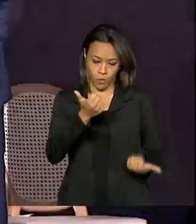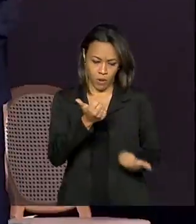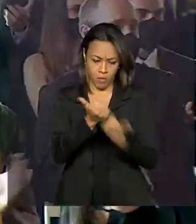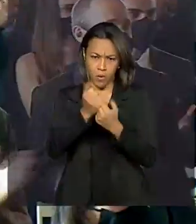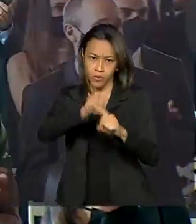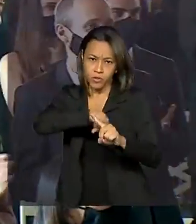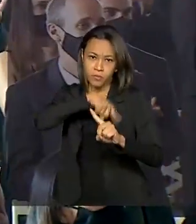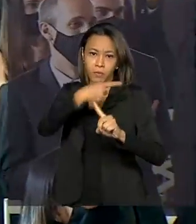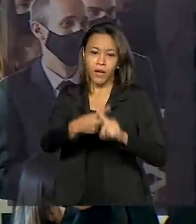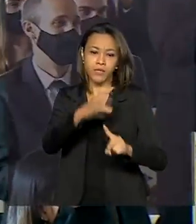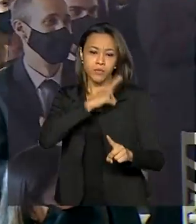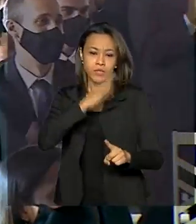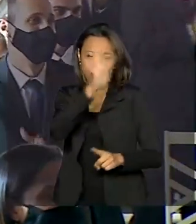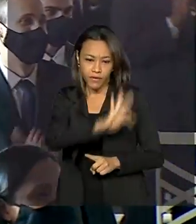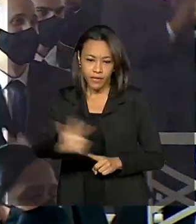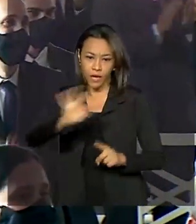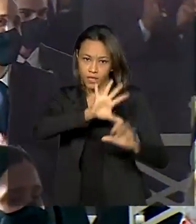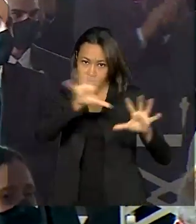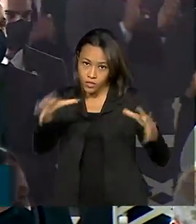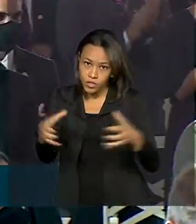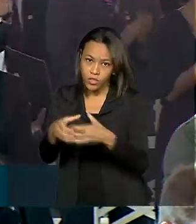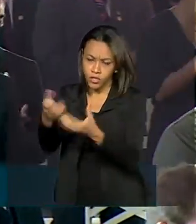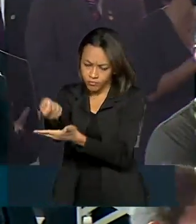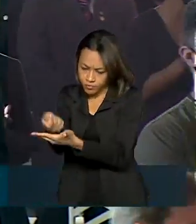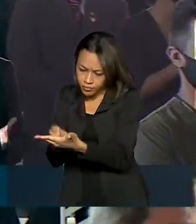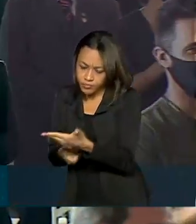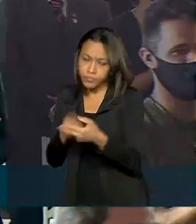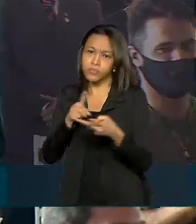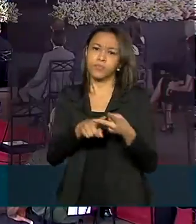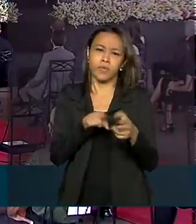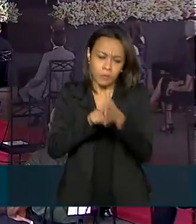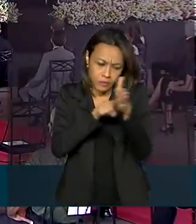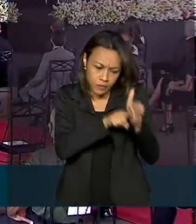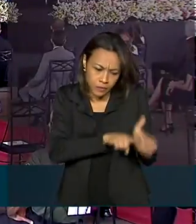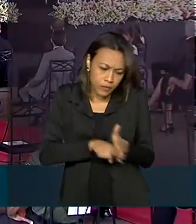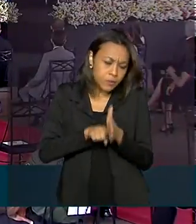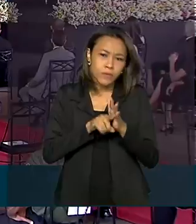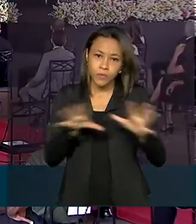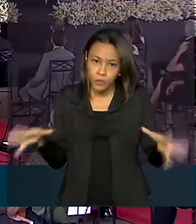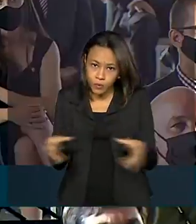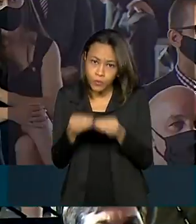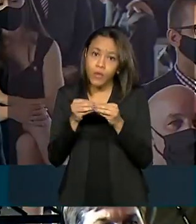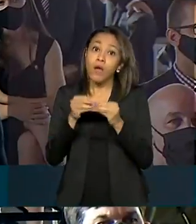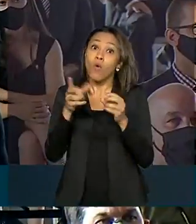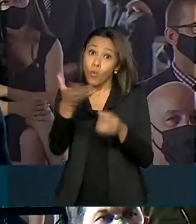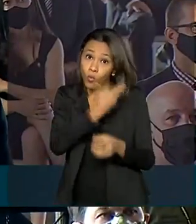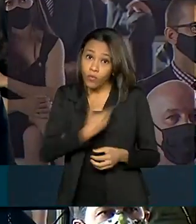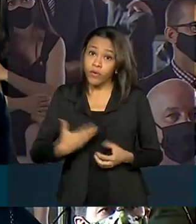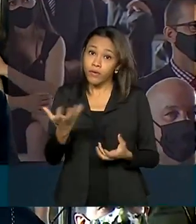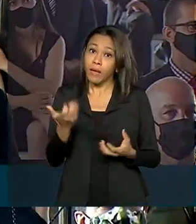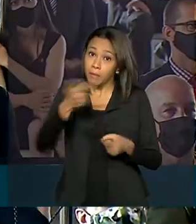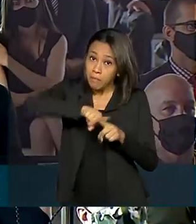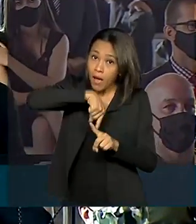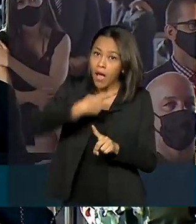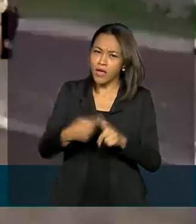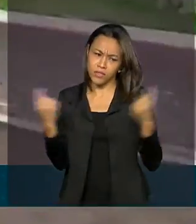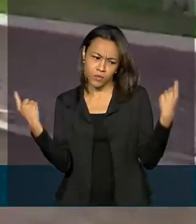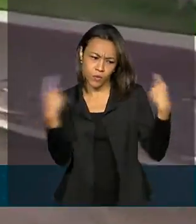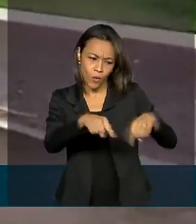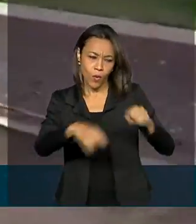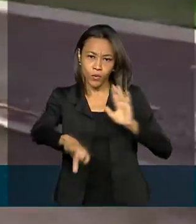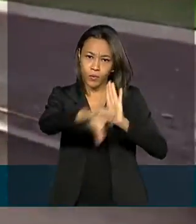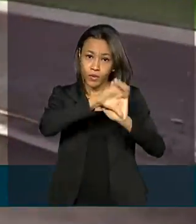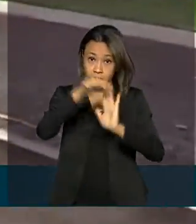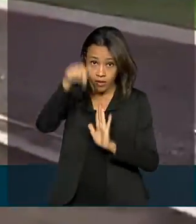de mais policiais federais entre agentes, escrivãs e papiloscopistas, o governo quer ampliar o combate à criminalidade.